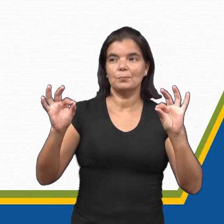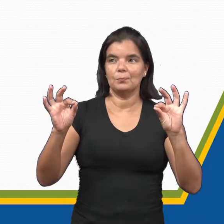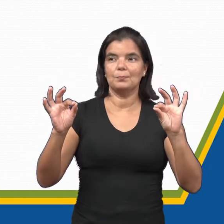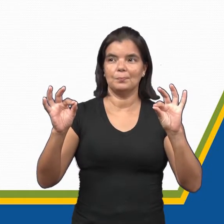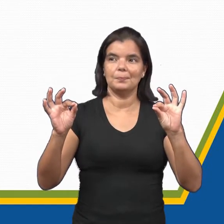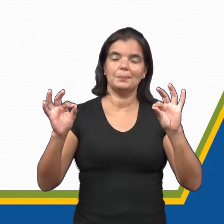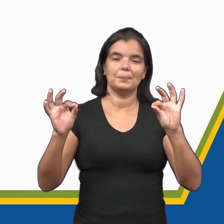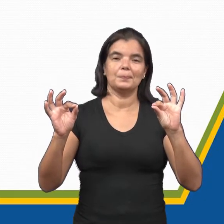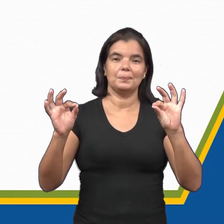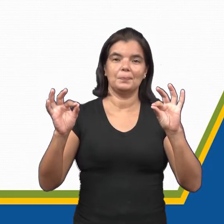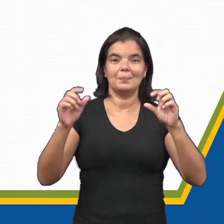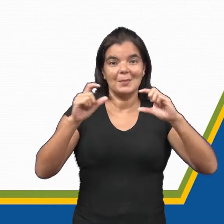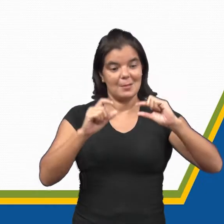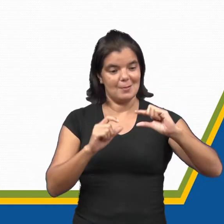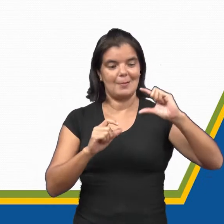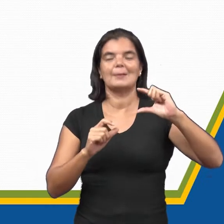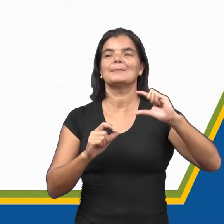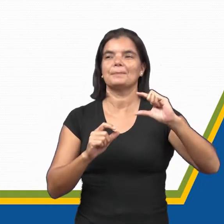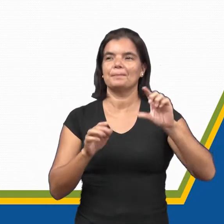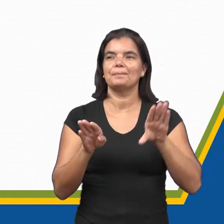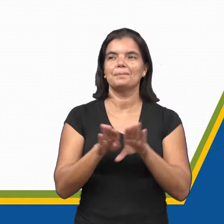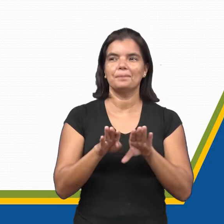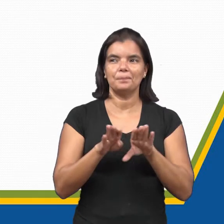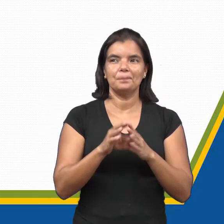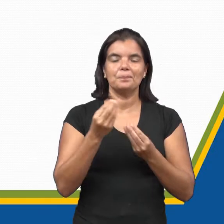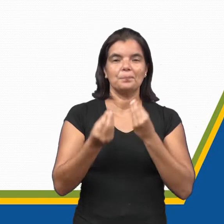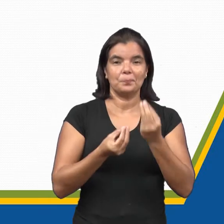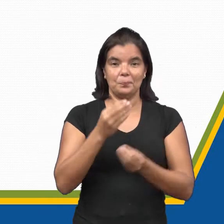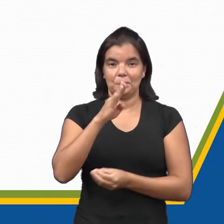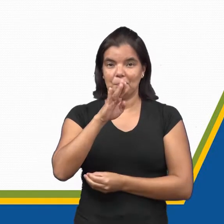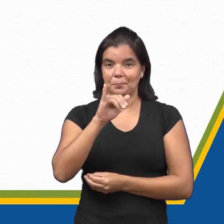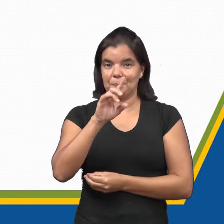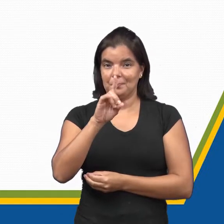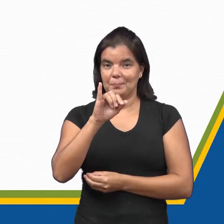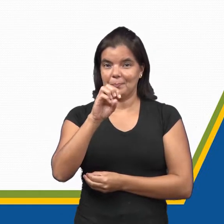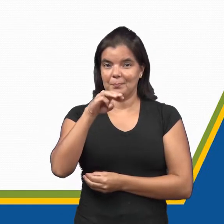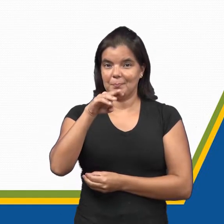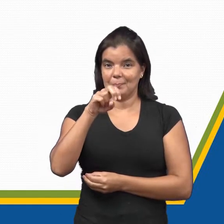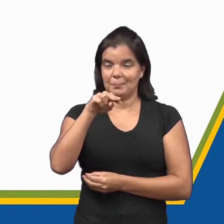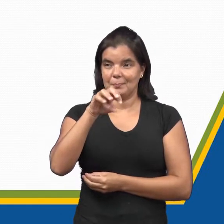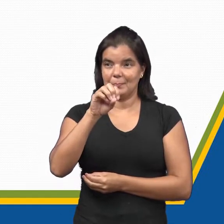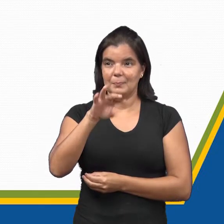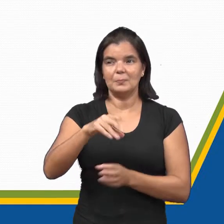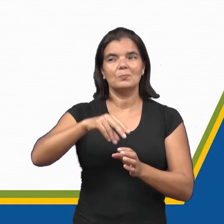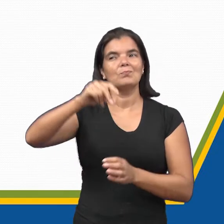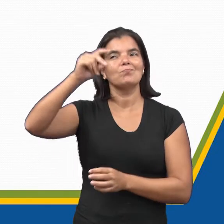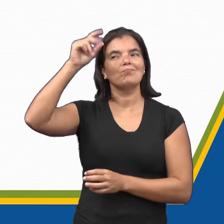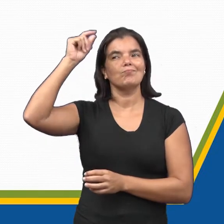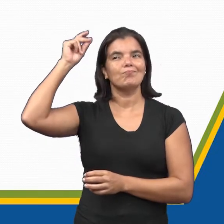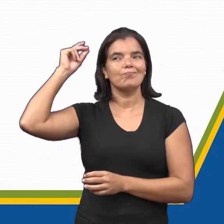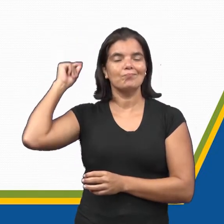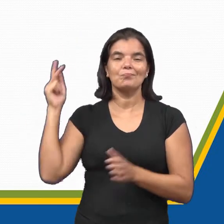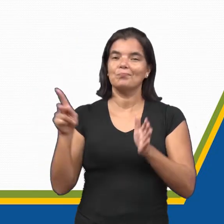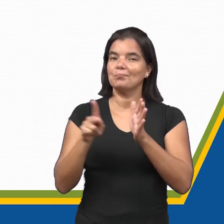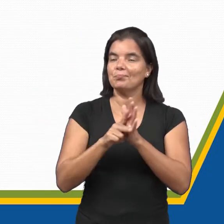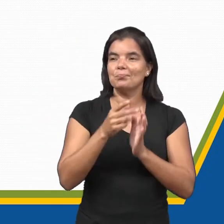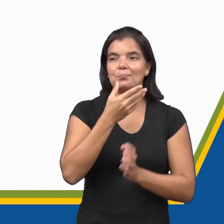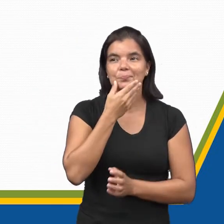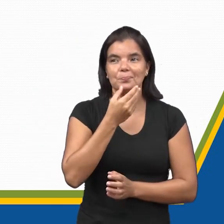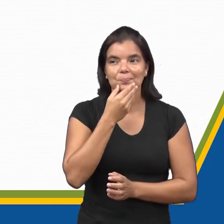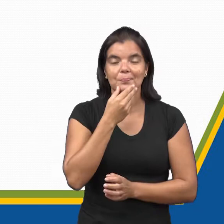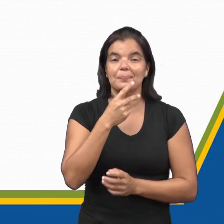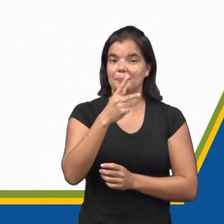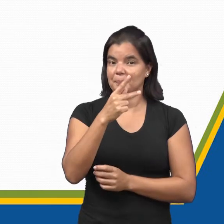arte bidimensional, a criação tridimensional é tão antiga quanto o próprio homem.